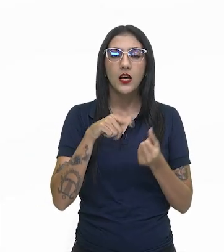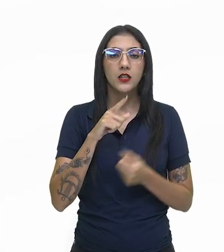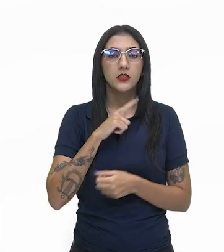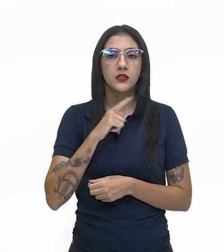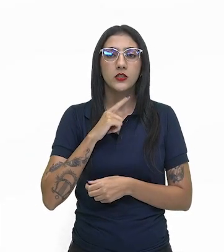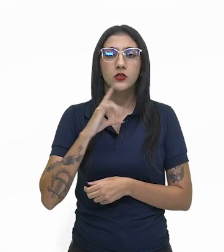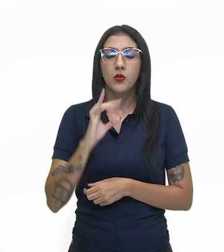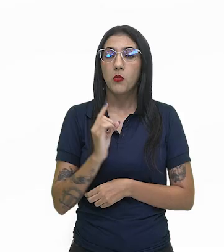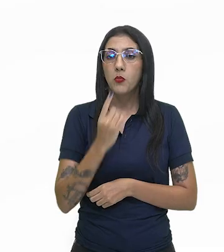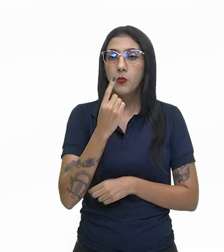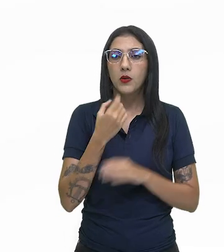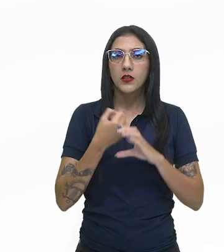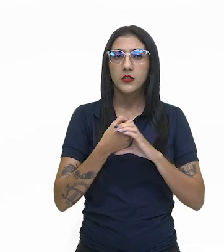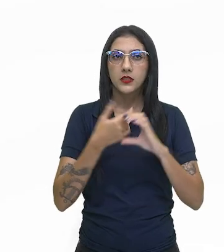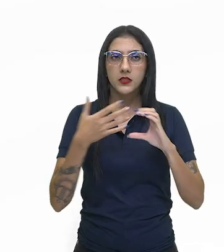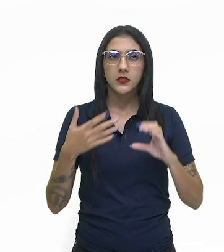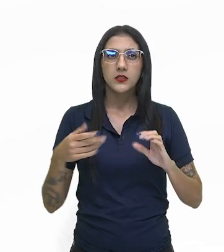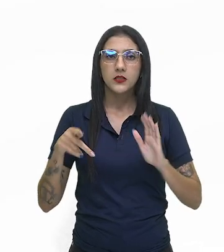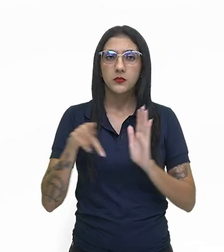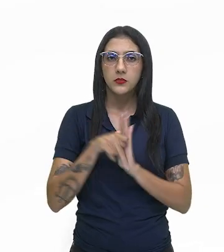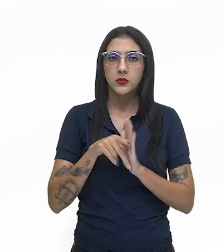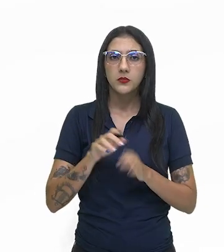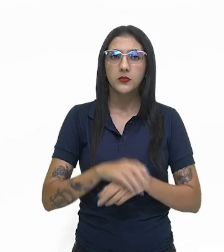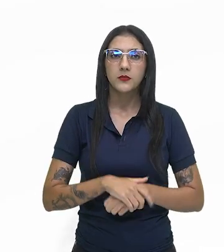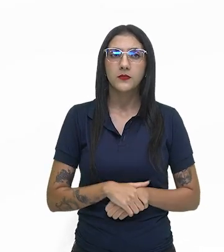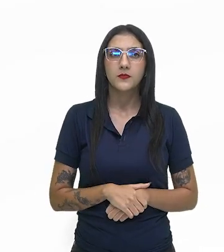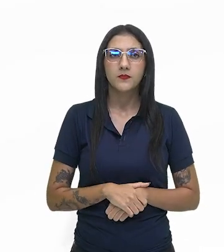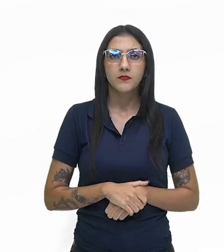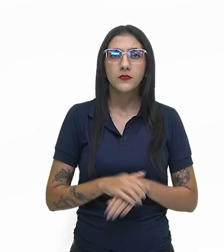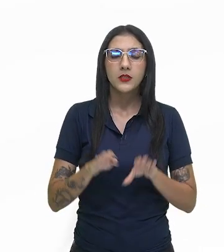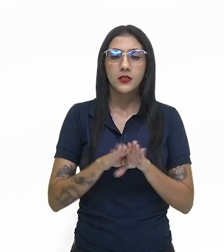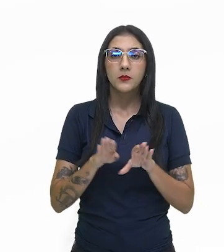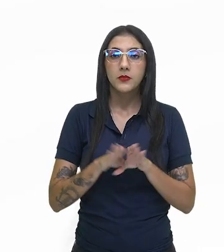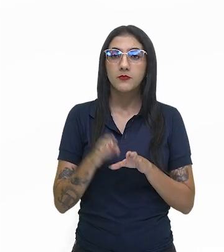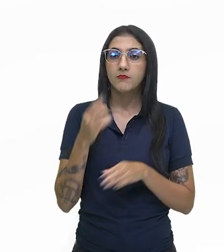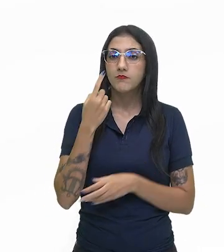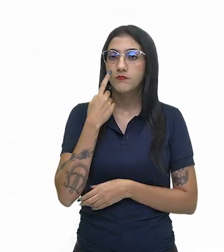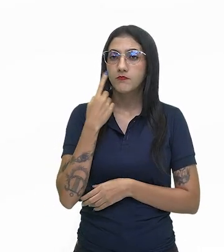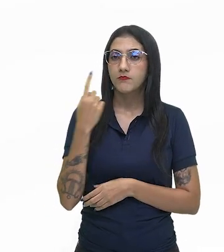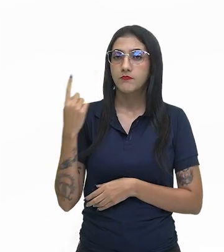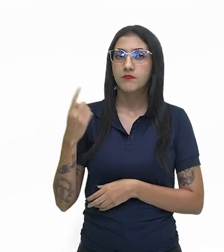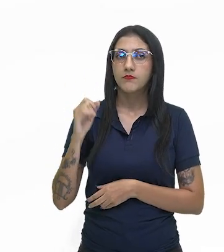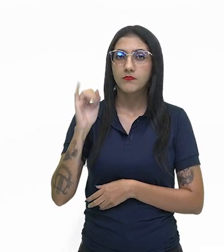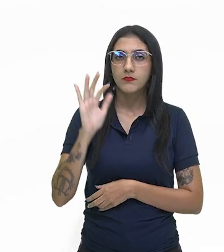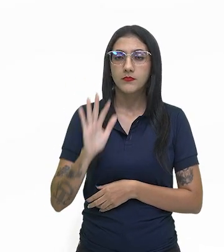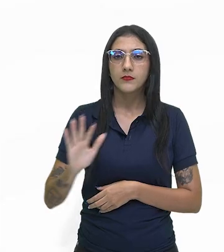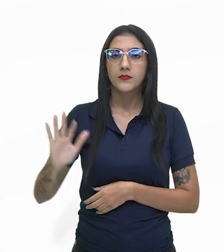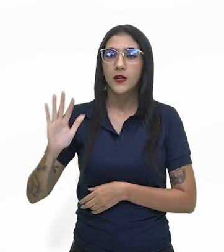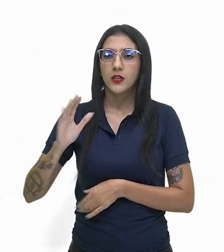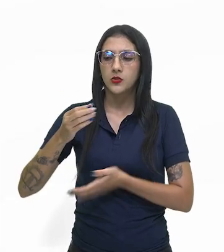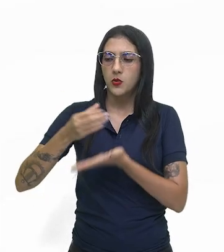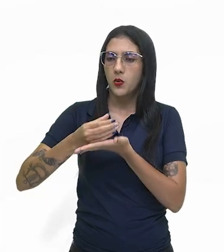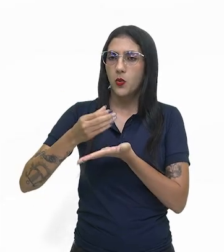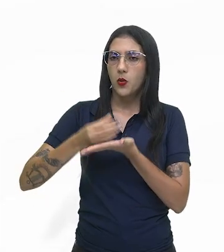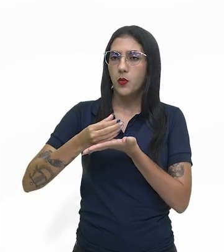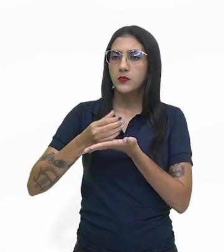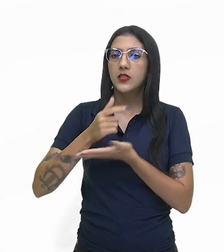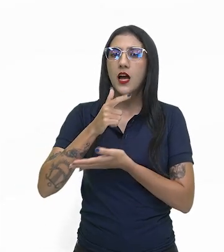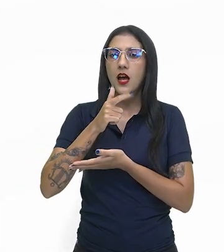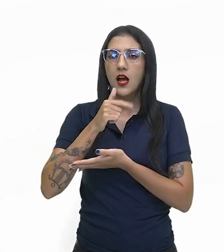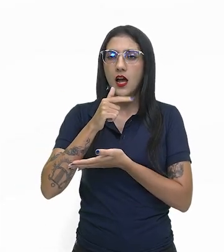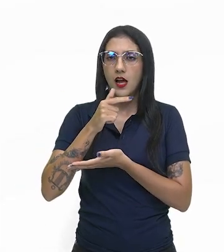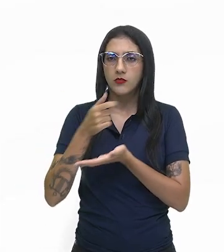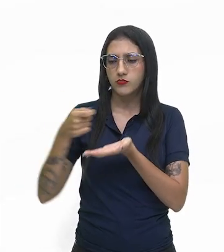um aspecto uniforme. E aí nós temos uma imagem, que é um copo de água e está